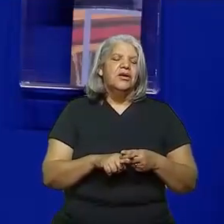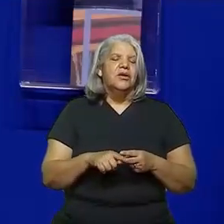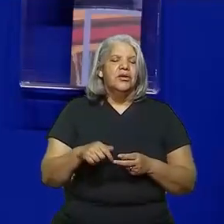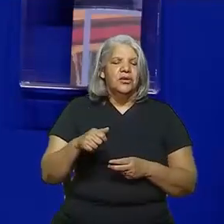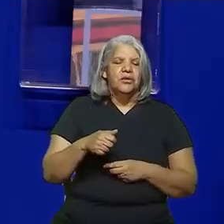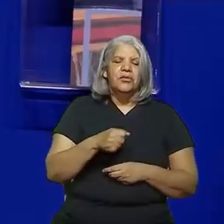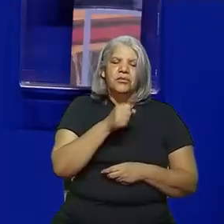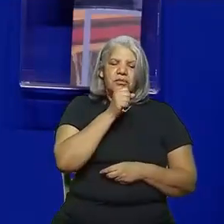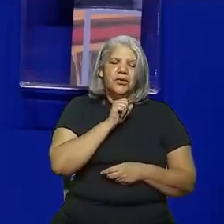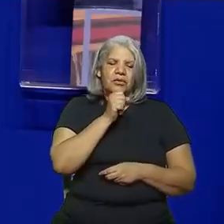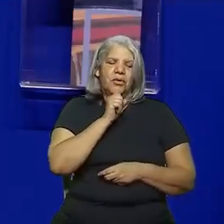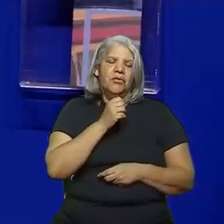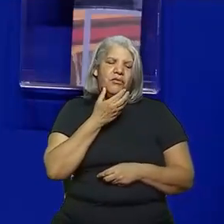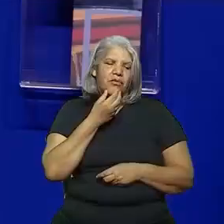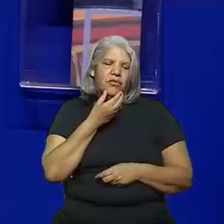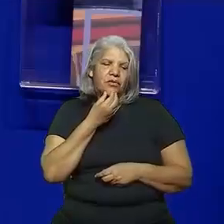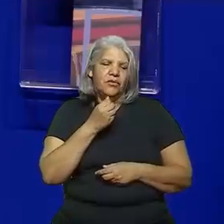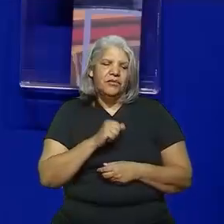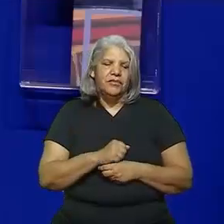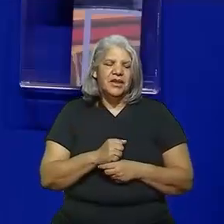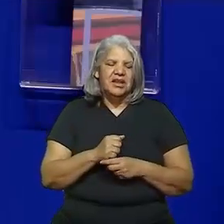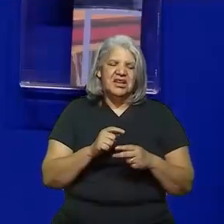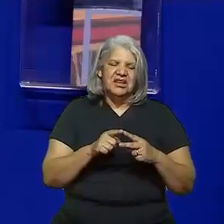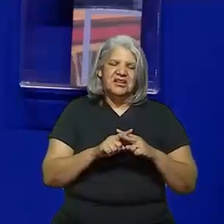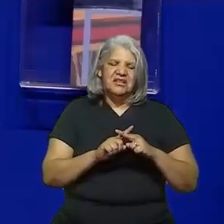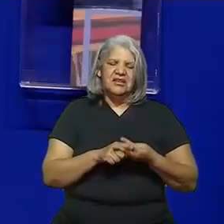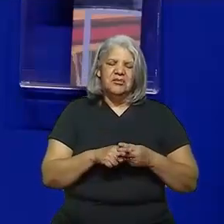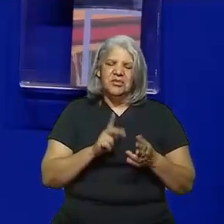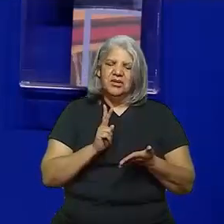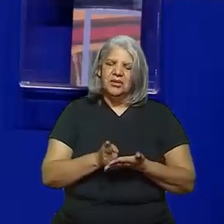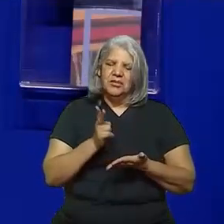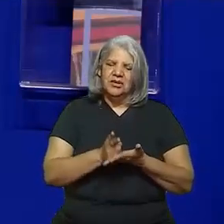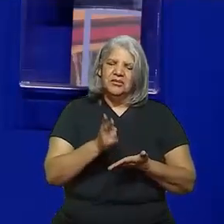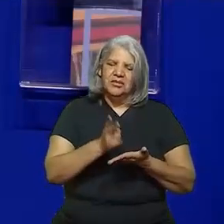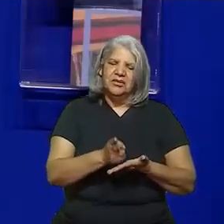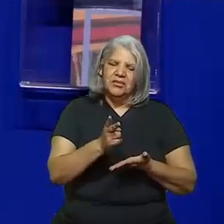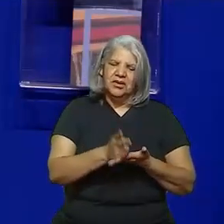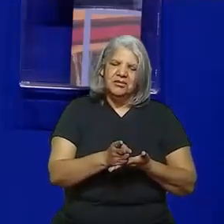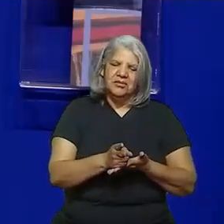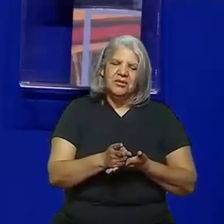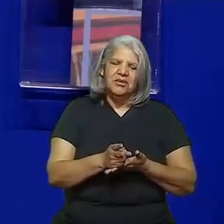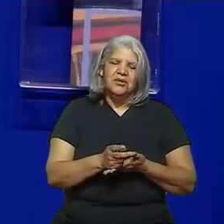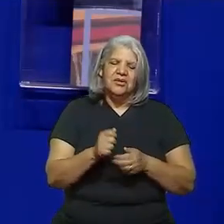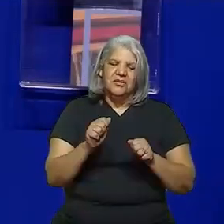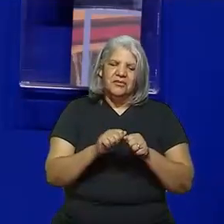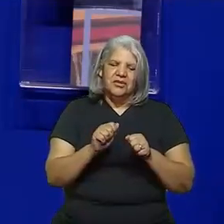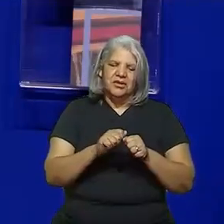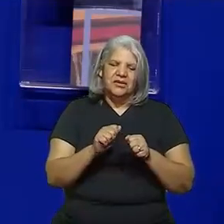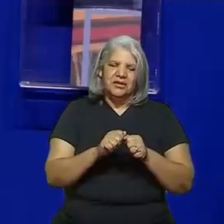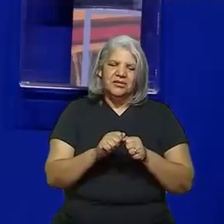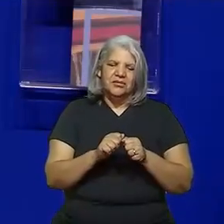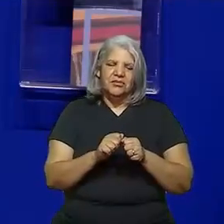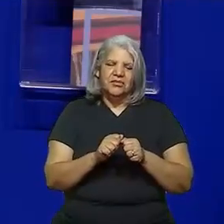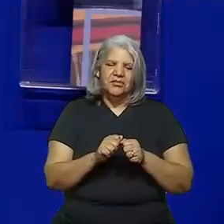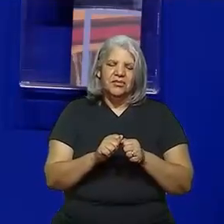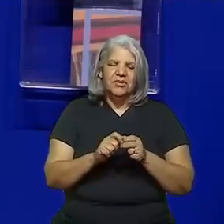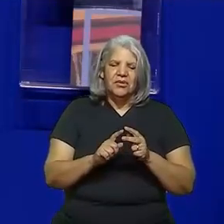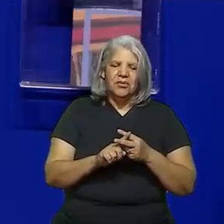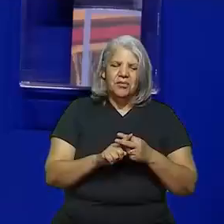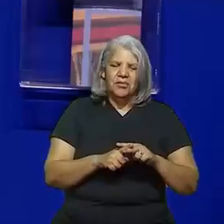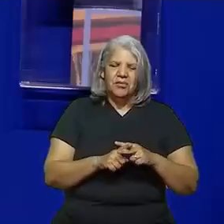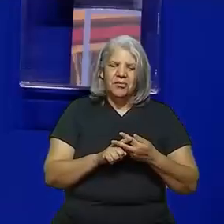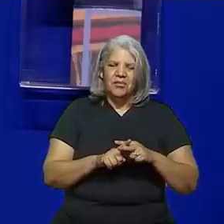Araraquara. Ele foi marceneiro a vida inteira, mas morava em outra cidade.